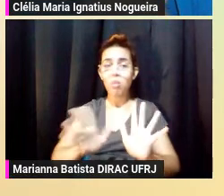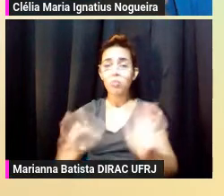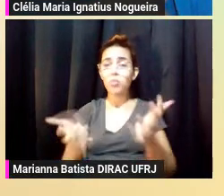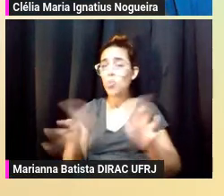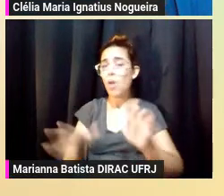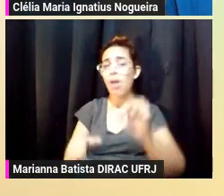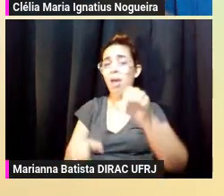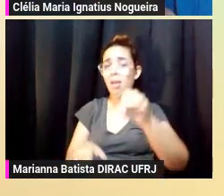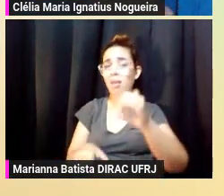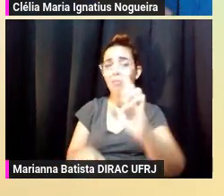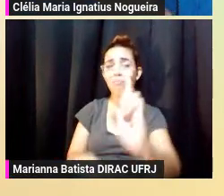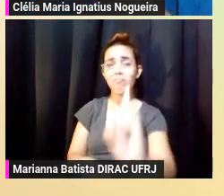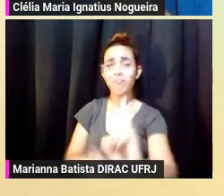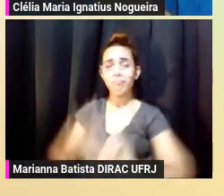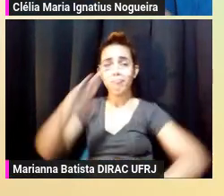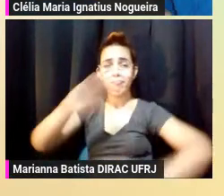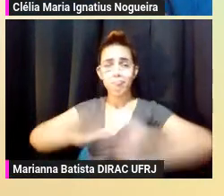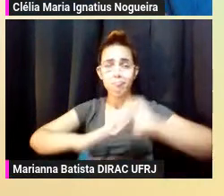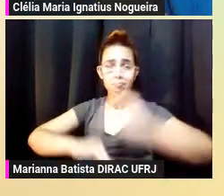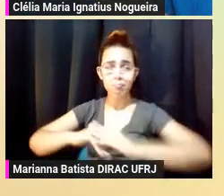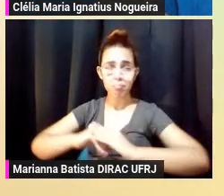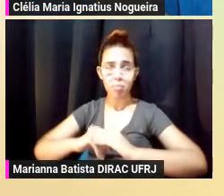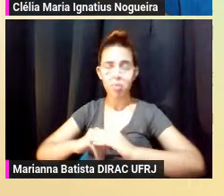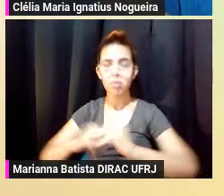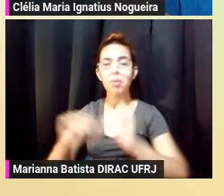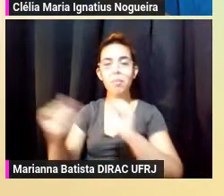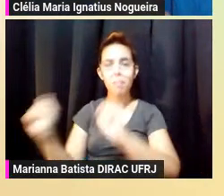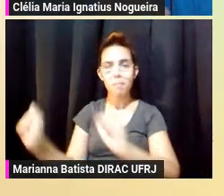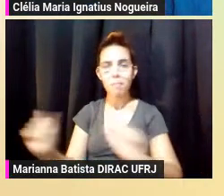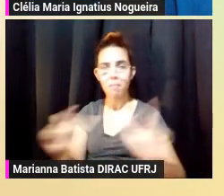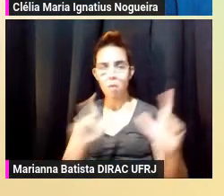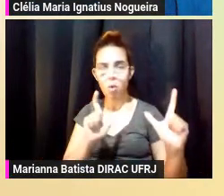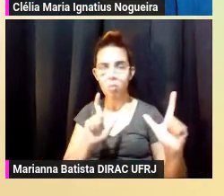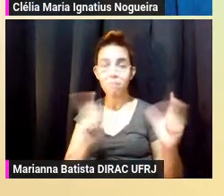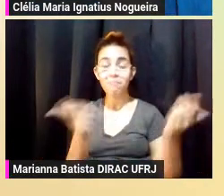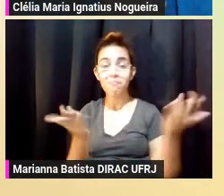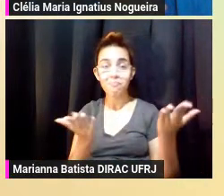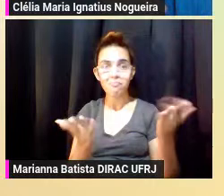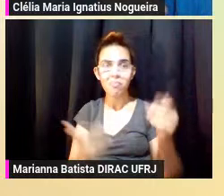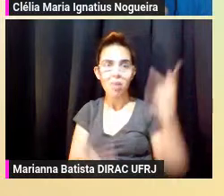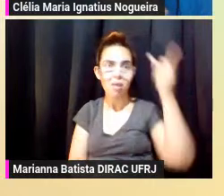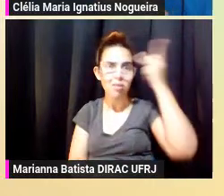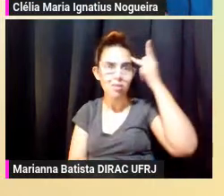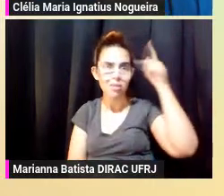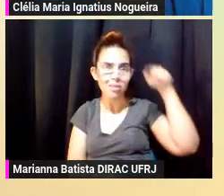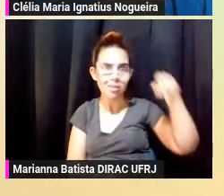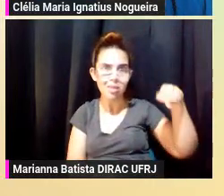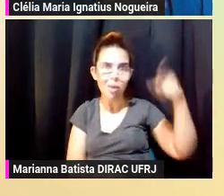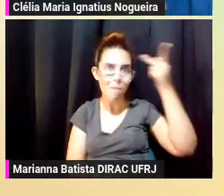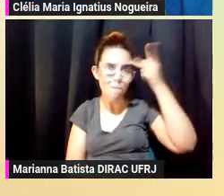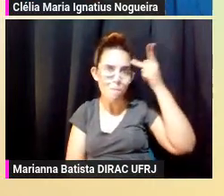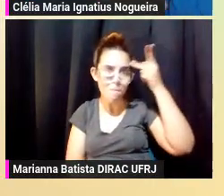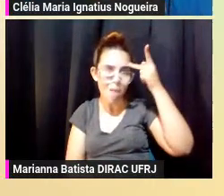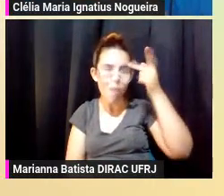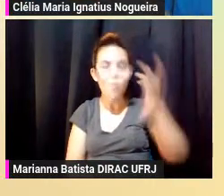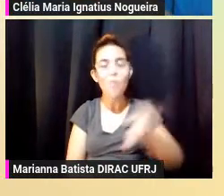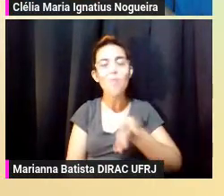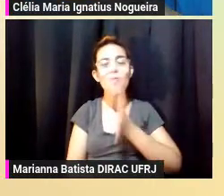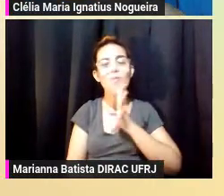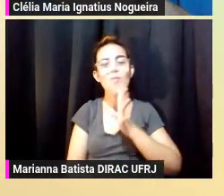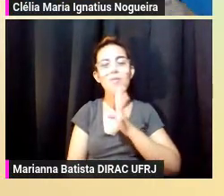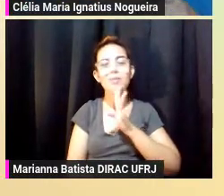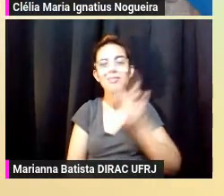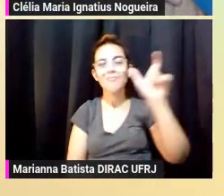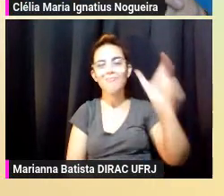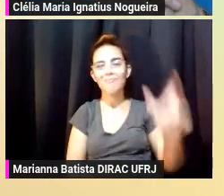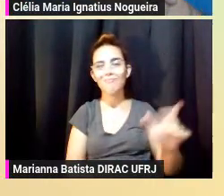São Carlos me deu uma coisa muito boa, o João. Eu fiquei pensando